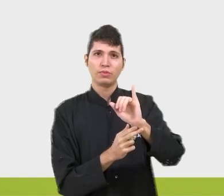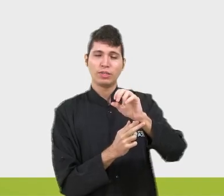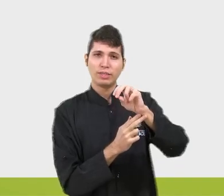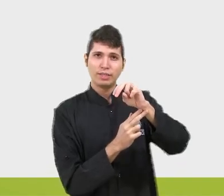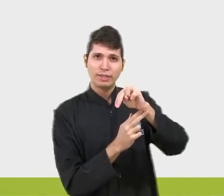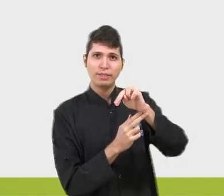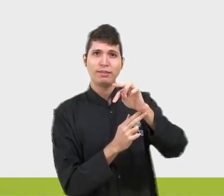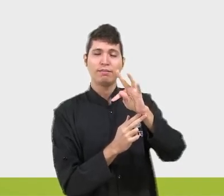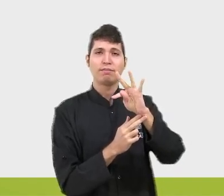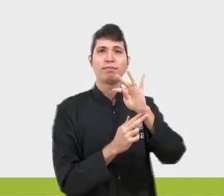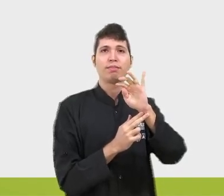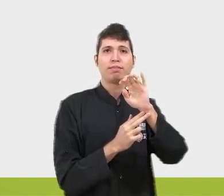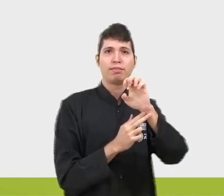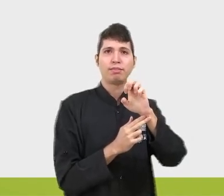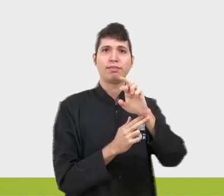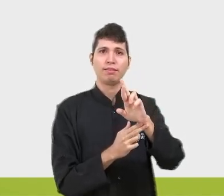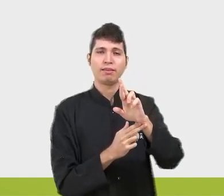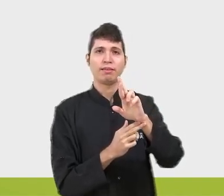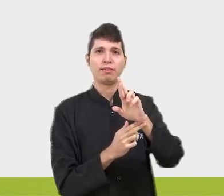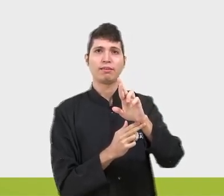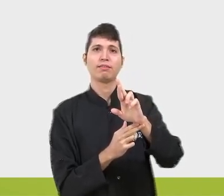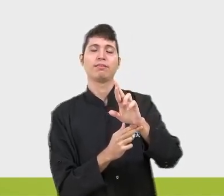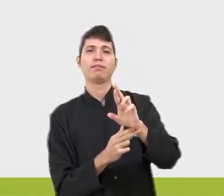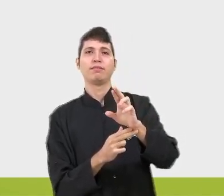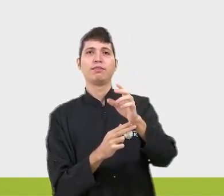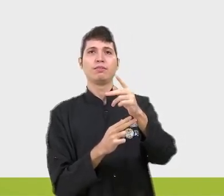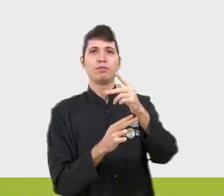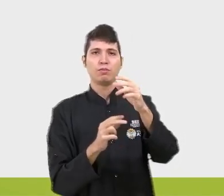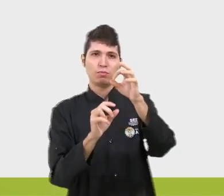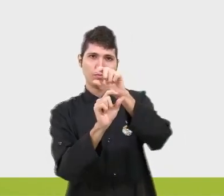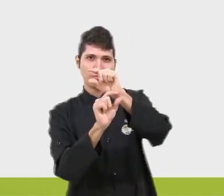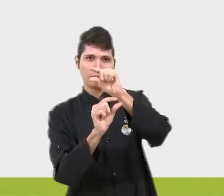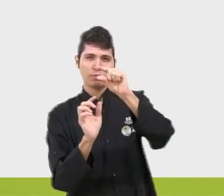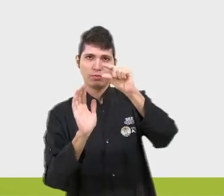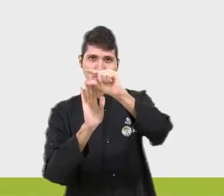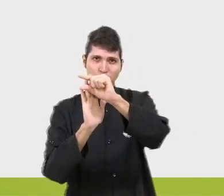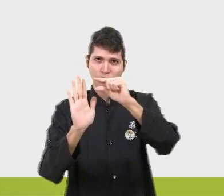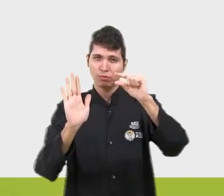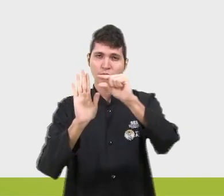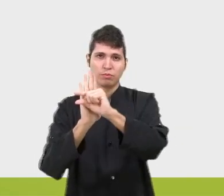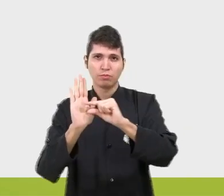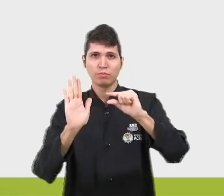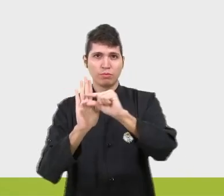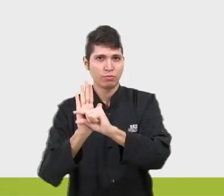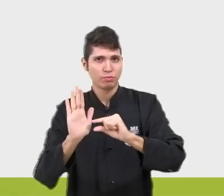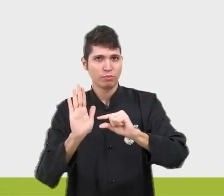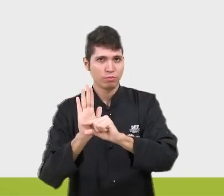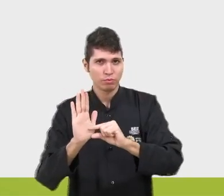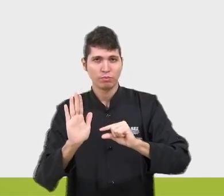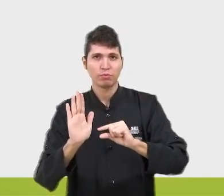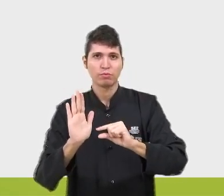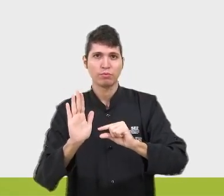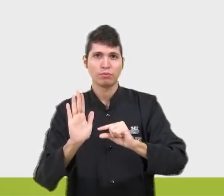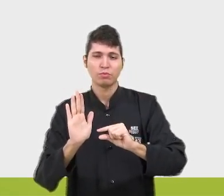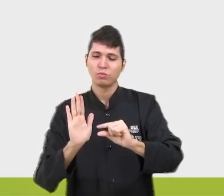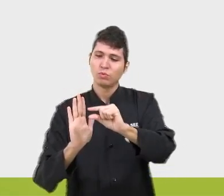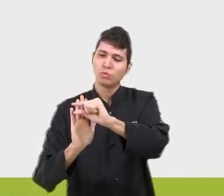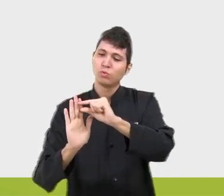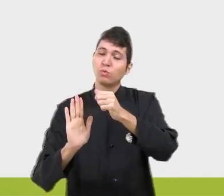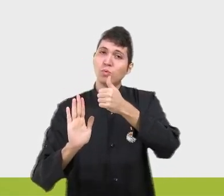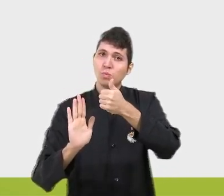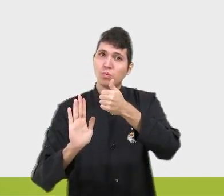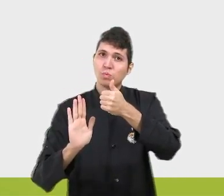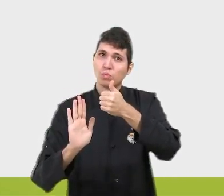interparágrafos, né? Uma relação interparagrafal, ou seja, entre os parágrafos, por exemplo, entre o parágrafo